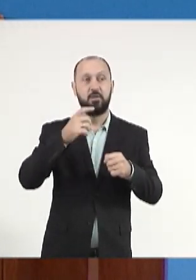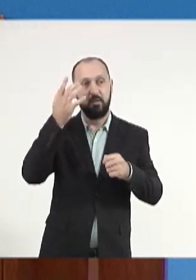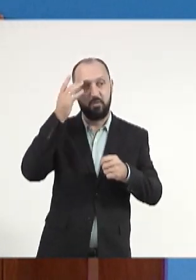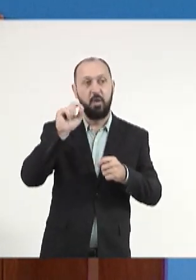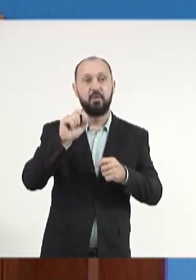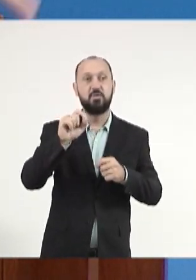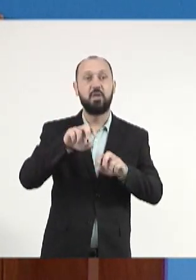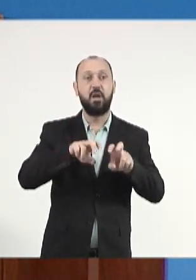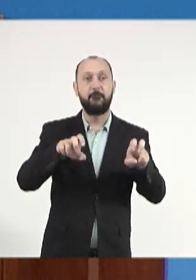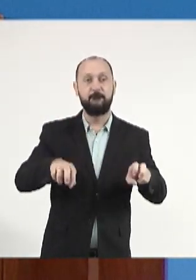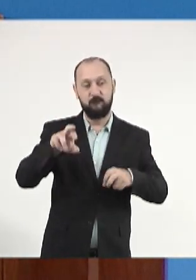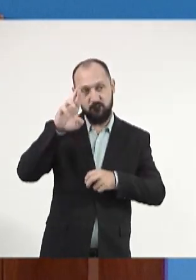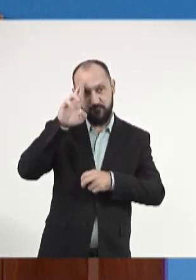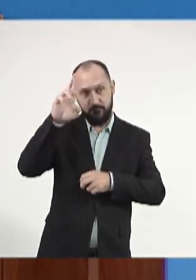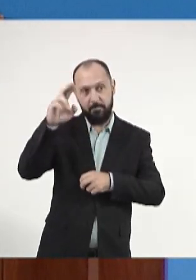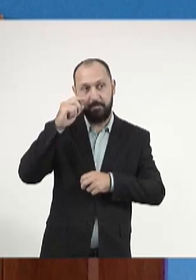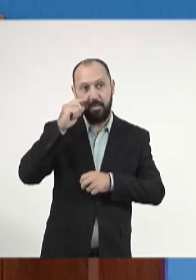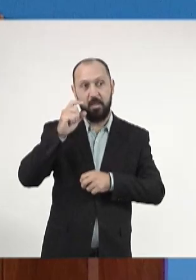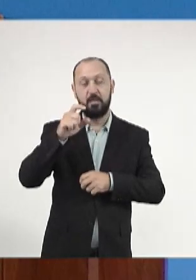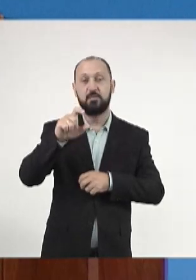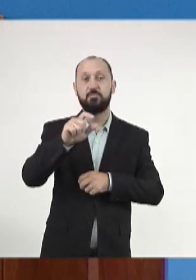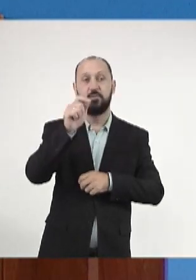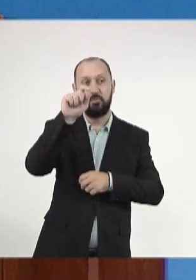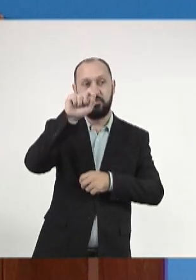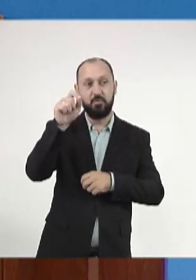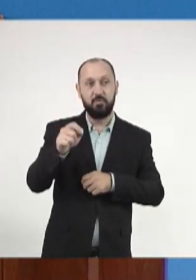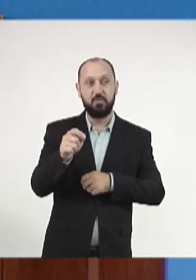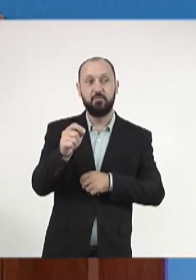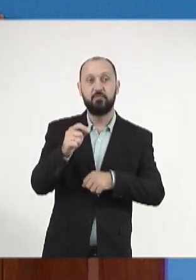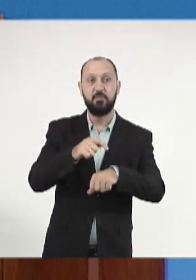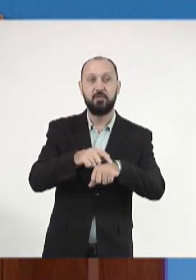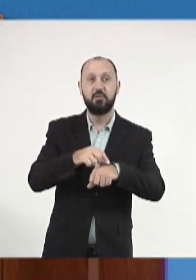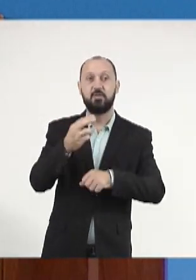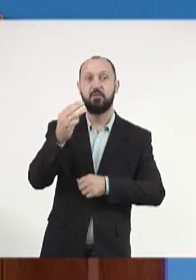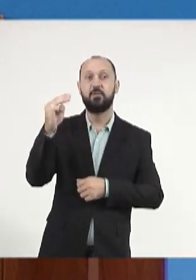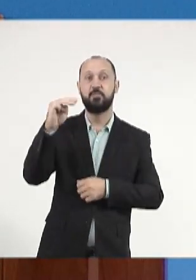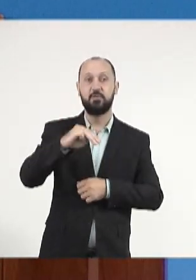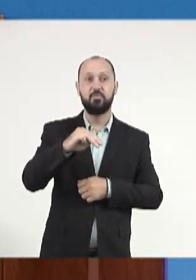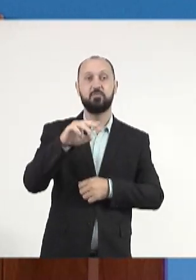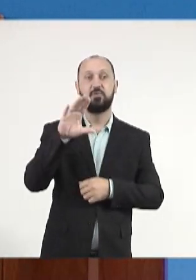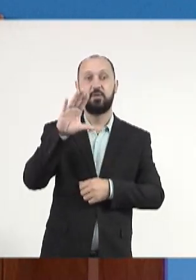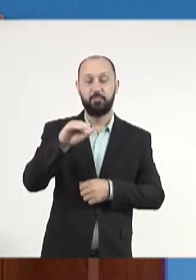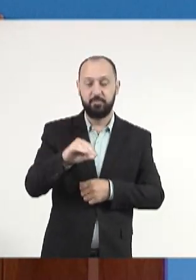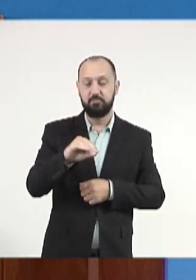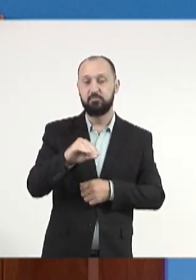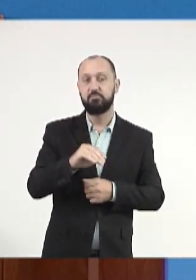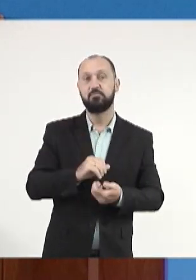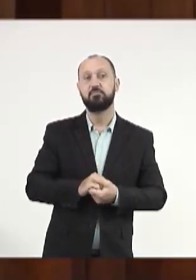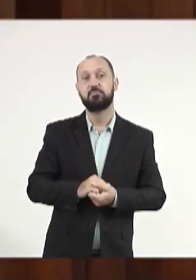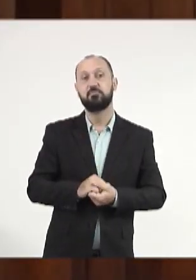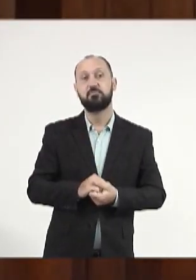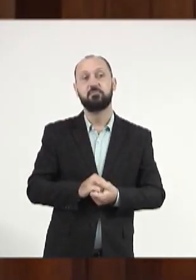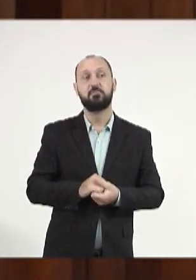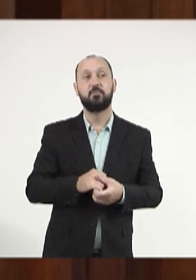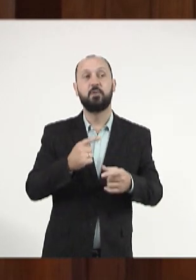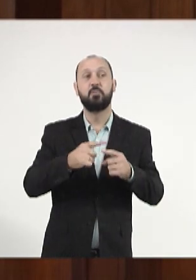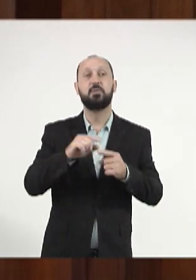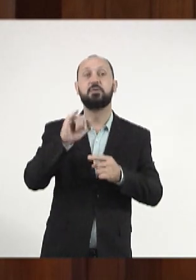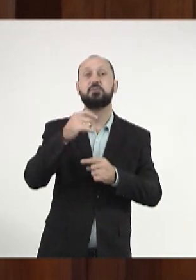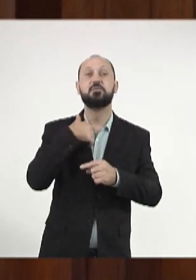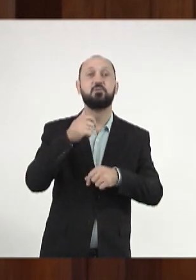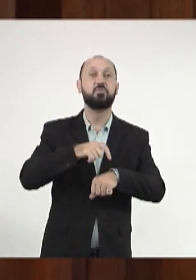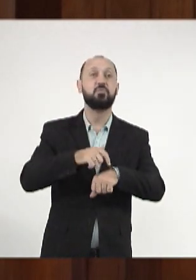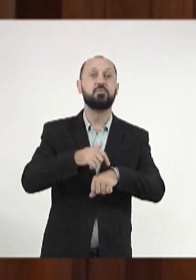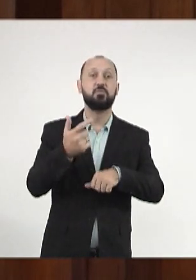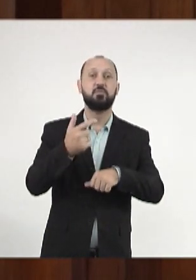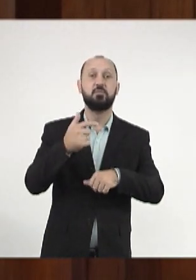sugiro à mesa diretora comprar aqueles microfones que calculam 3 minutos. Na hora que deu 3 minutos, desliga. Porque